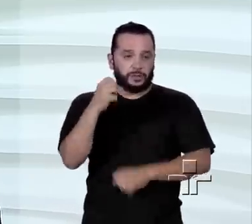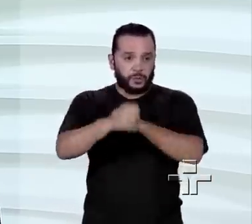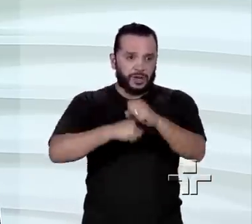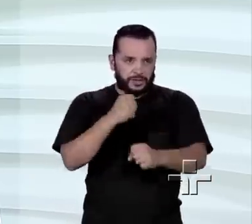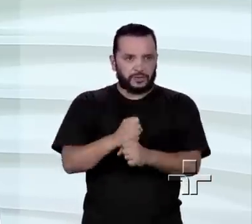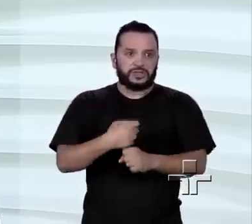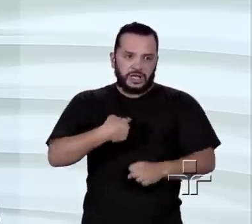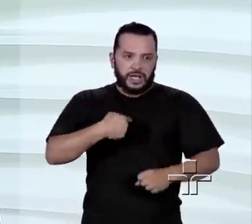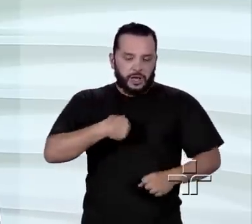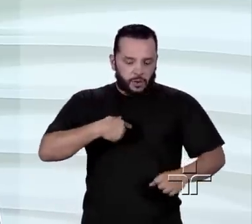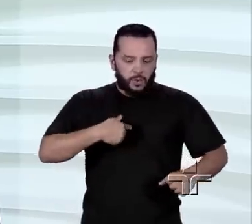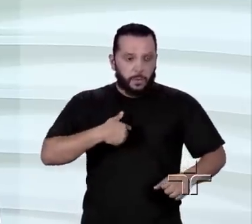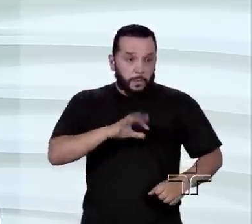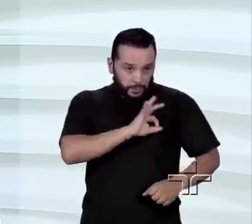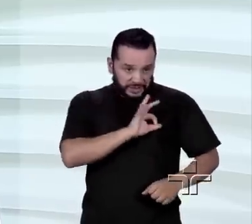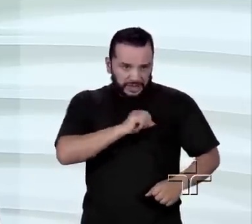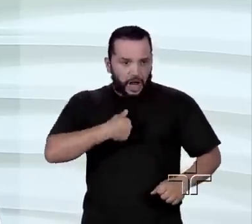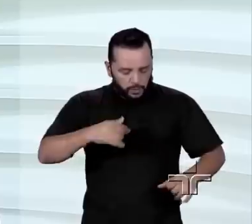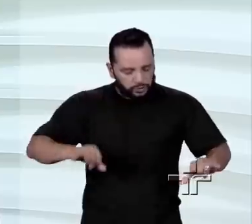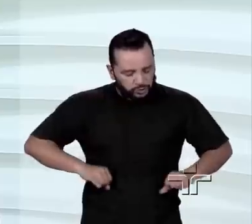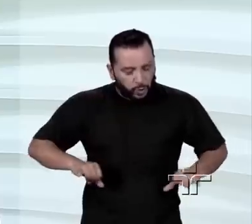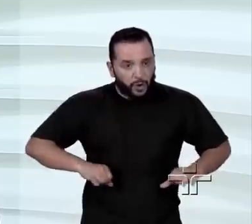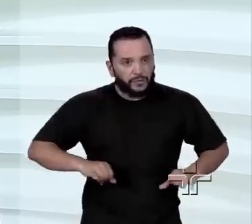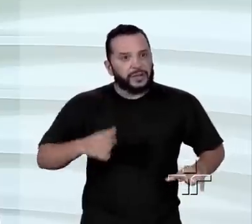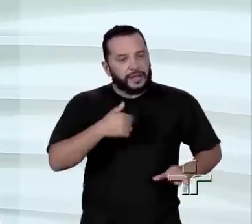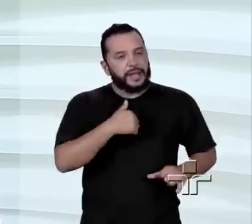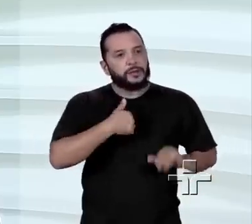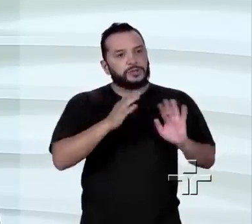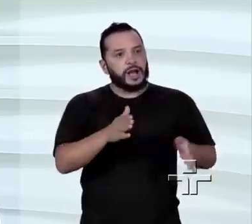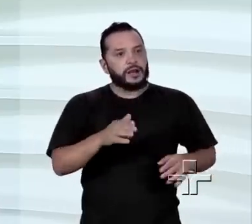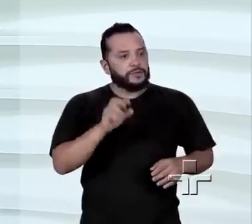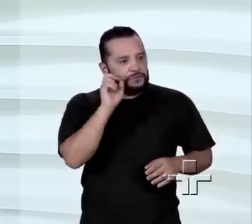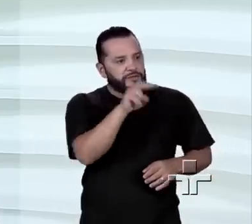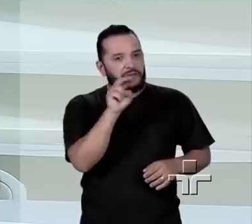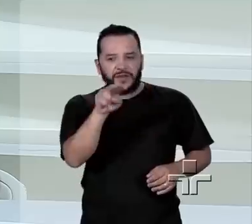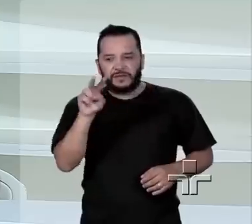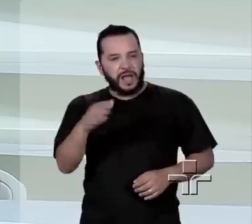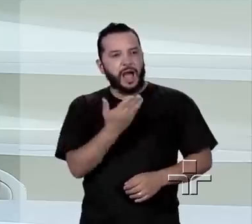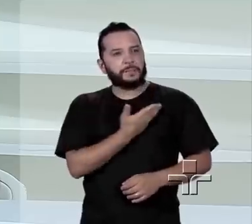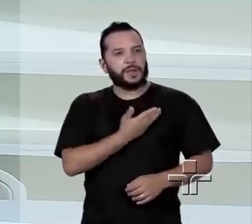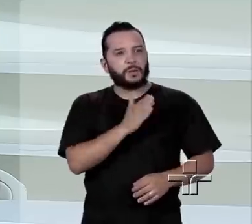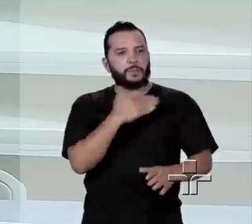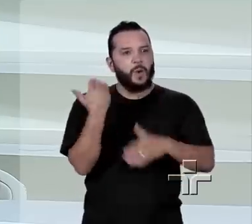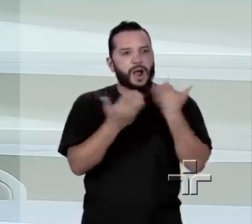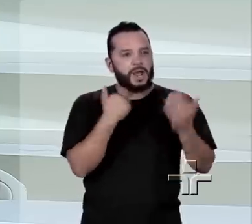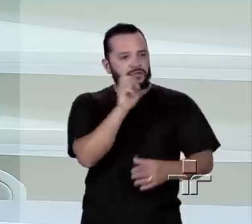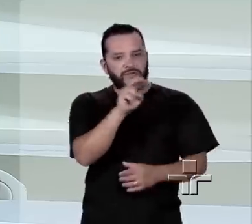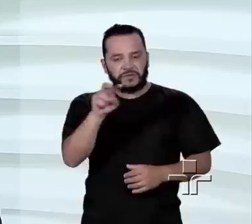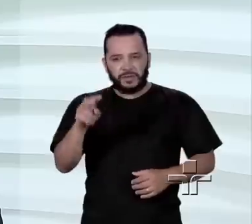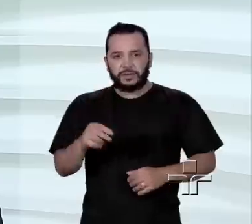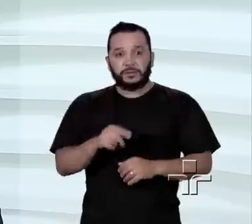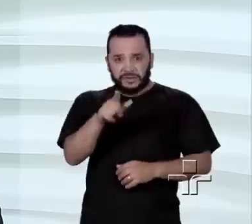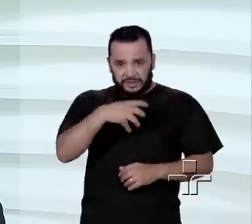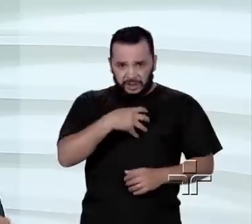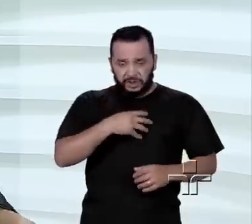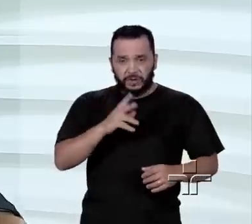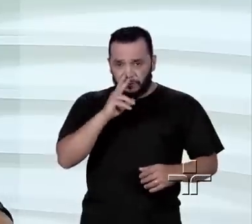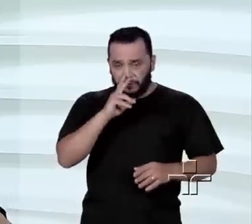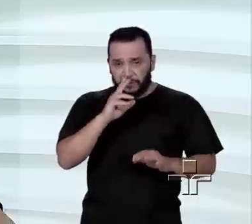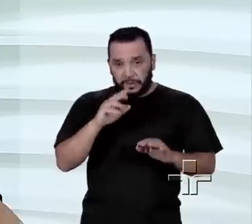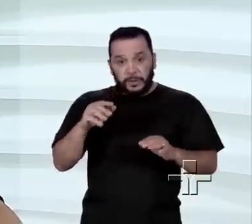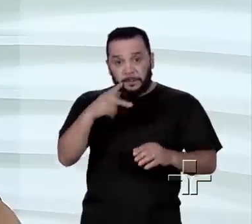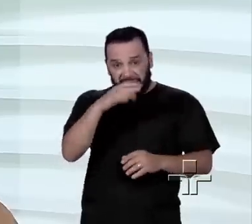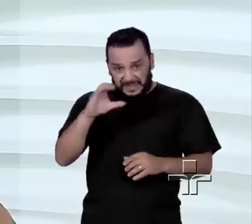repetindo, enterrando companheiros nossos por ação ou por omissão de governos. Agora, o PCC está mais forte? Desculpa. Não tem a menor dúvida. O